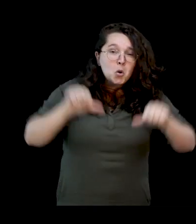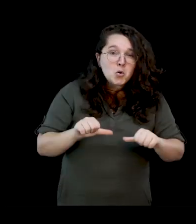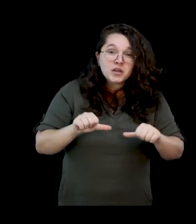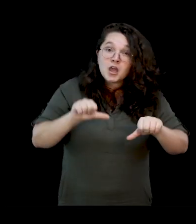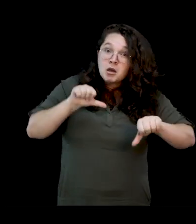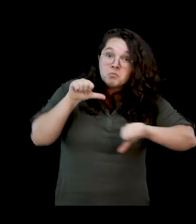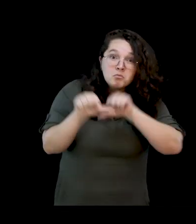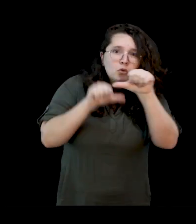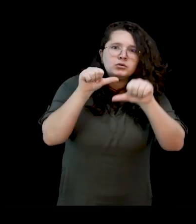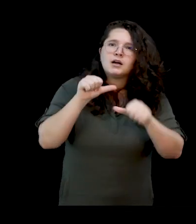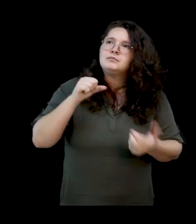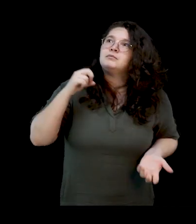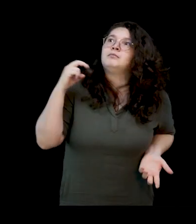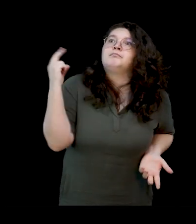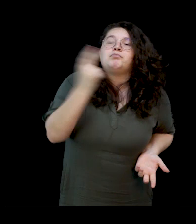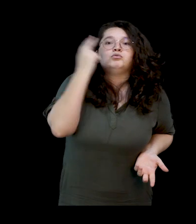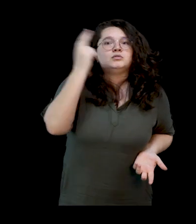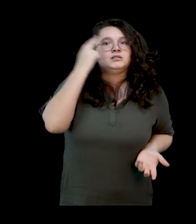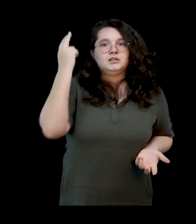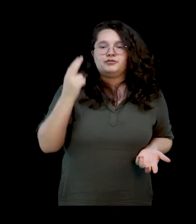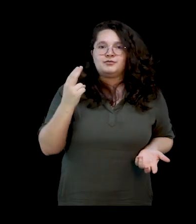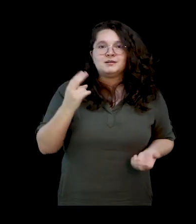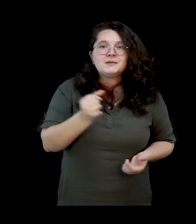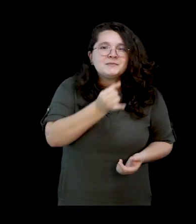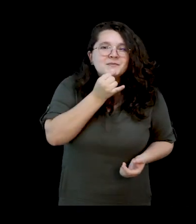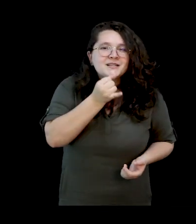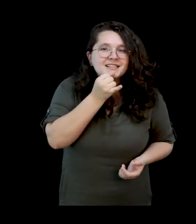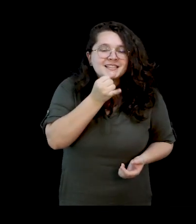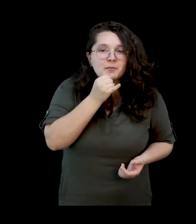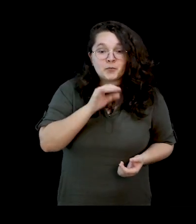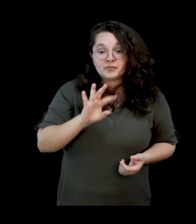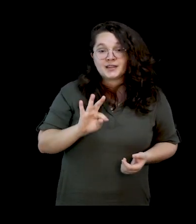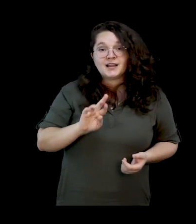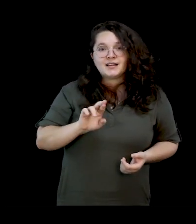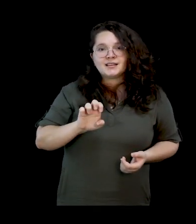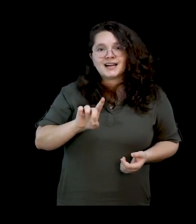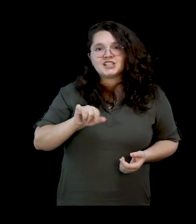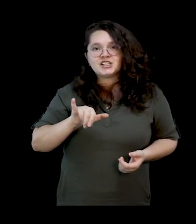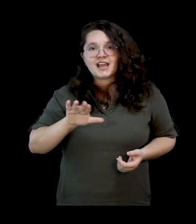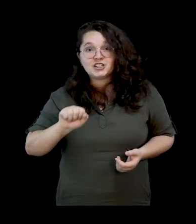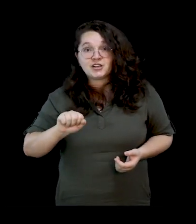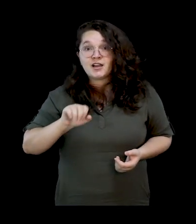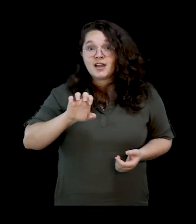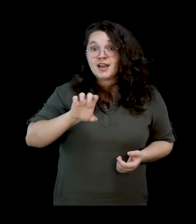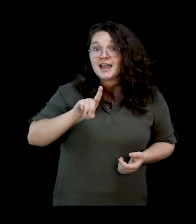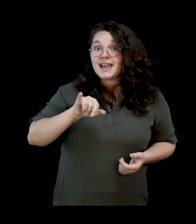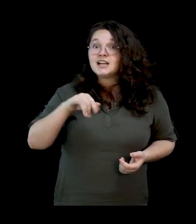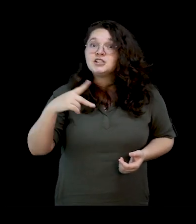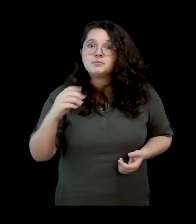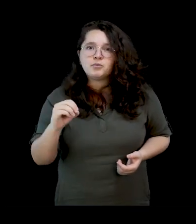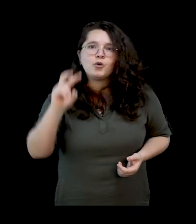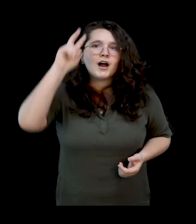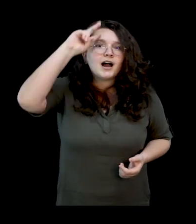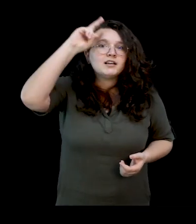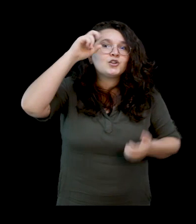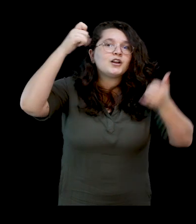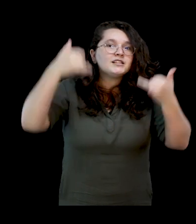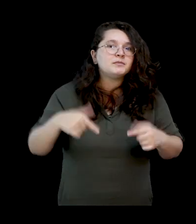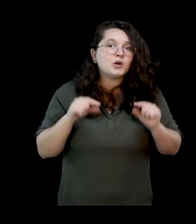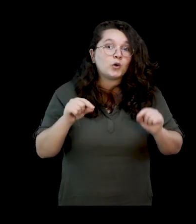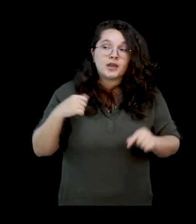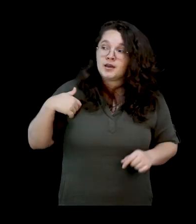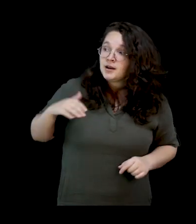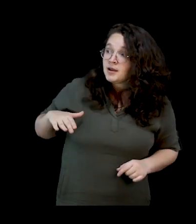tem saída. A tragédia de Édipo. O Édipo vai crescer, vai matar o pai,